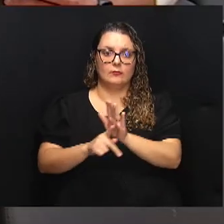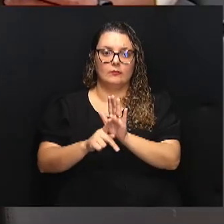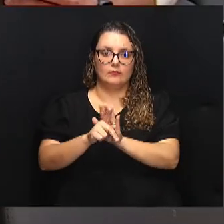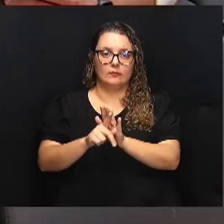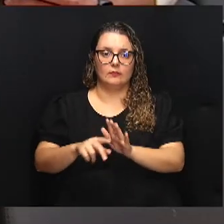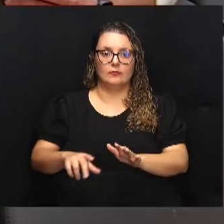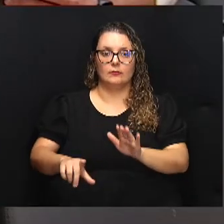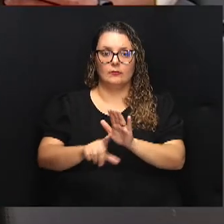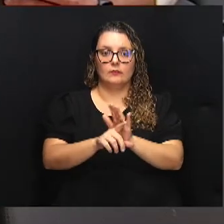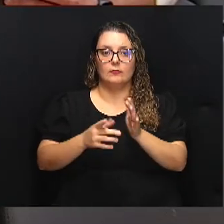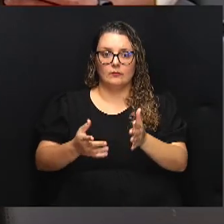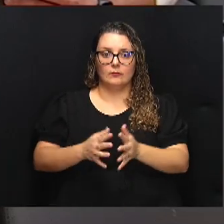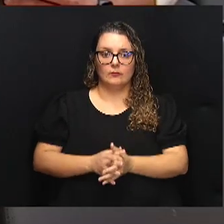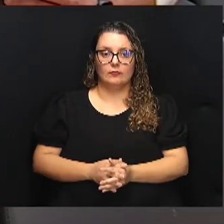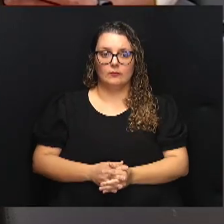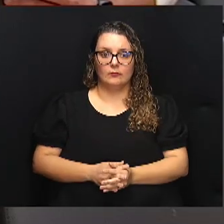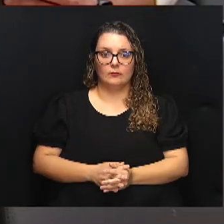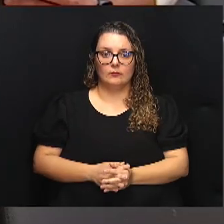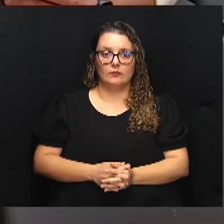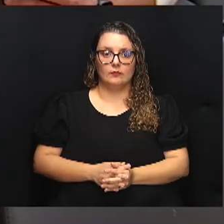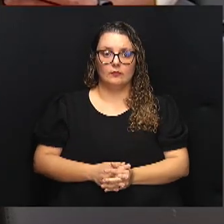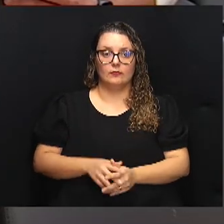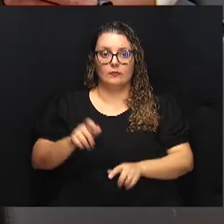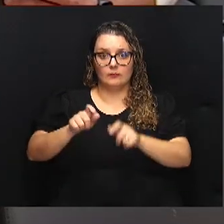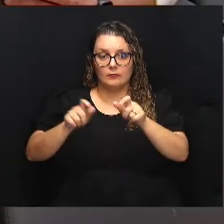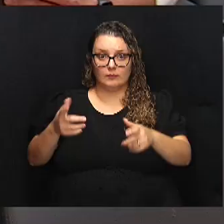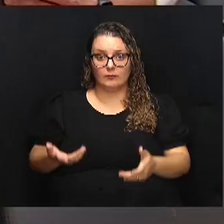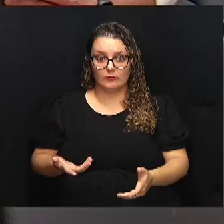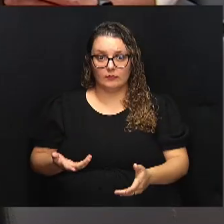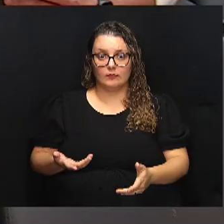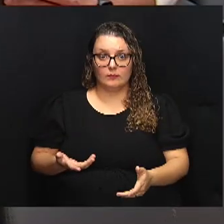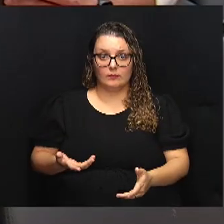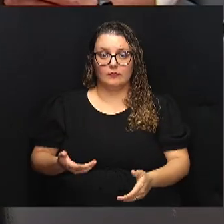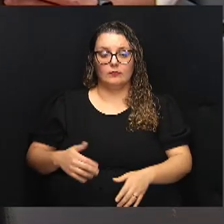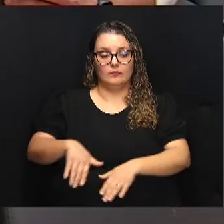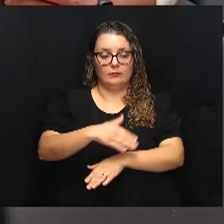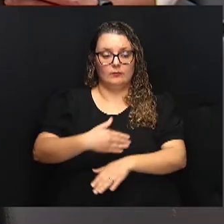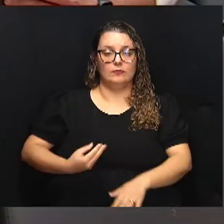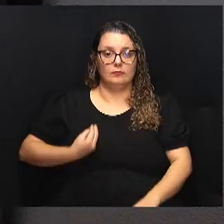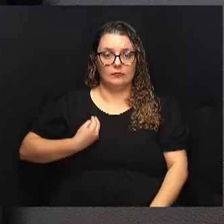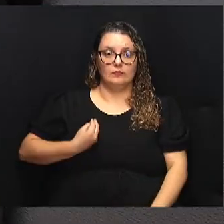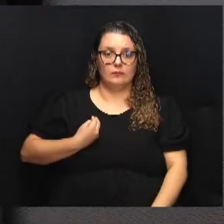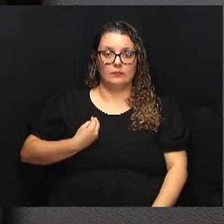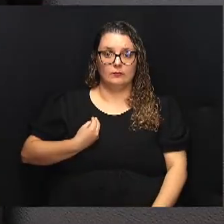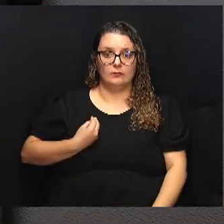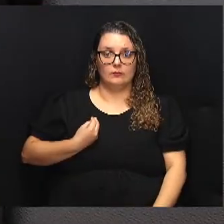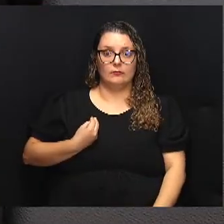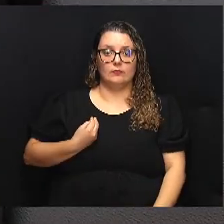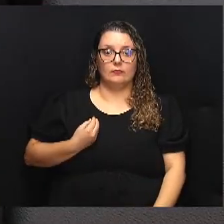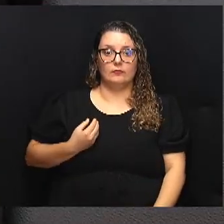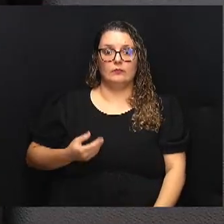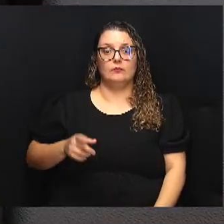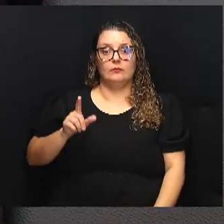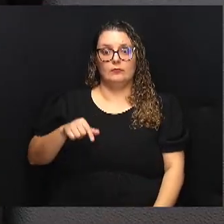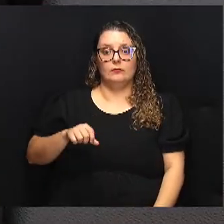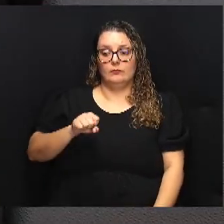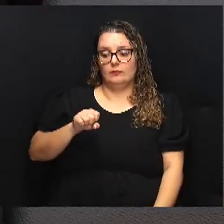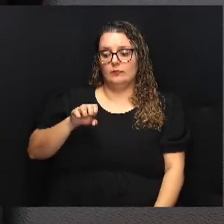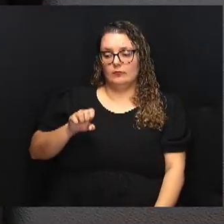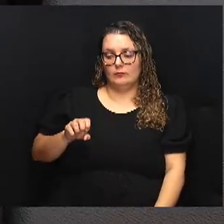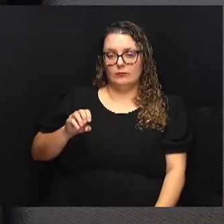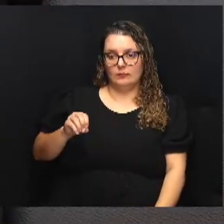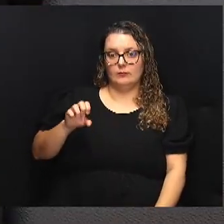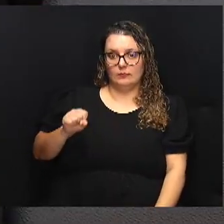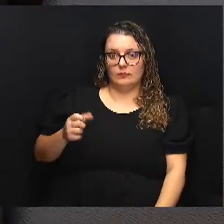para colocar que pessoas que estão em situação de rua, elas são acolhidas às vezes, né? Pelo SOS, elas